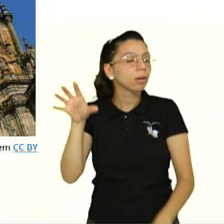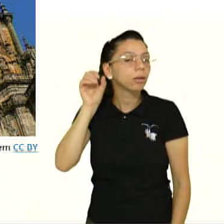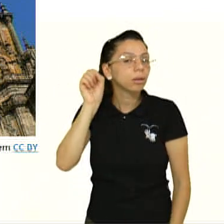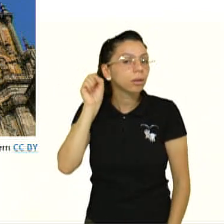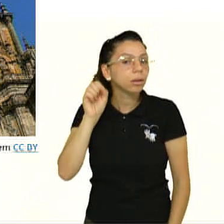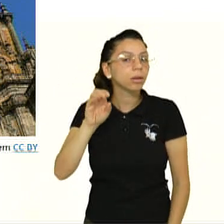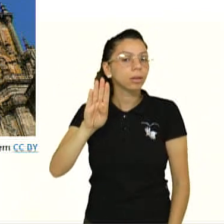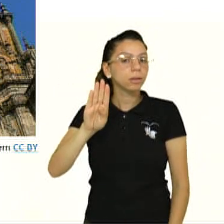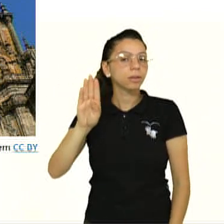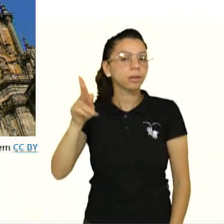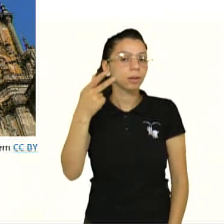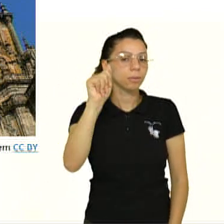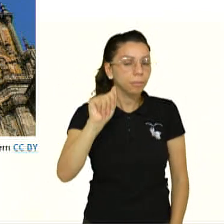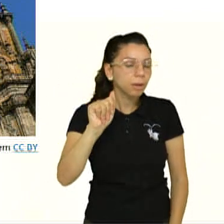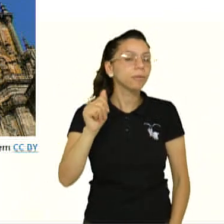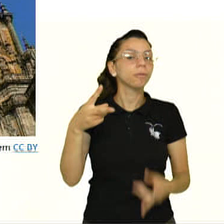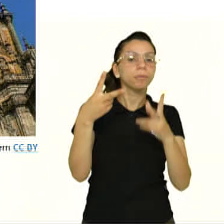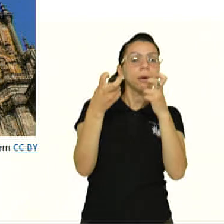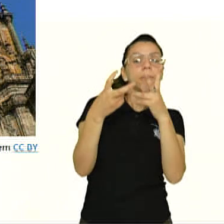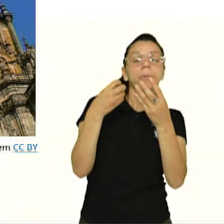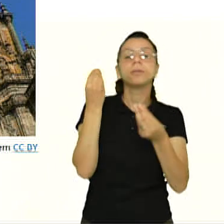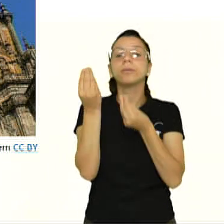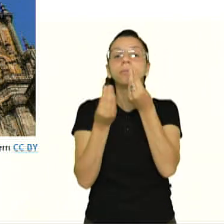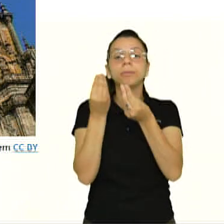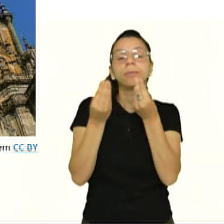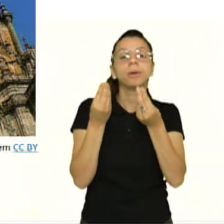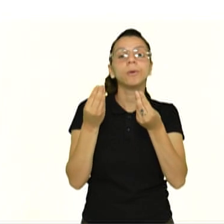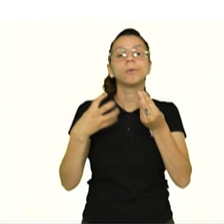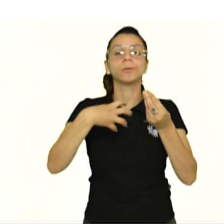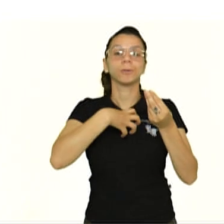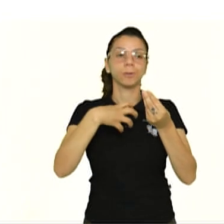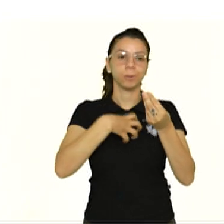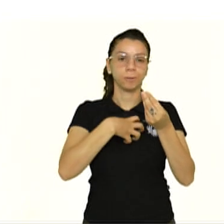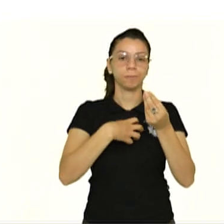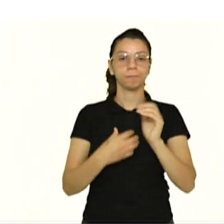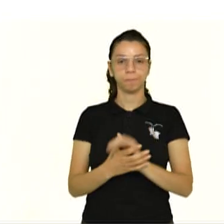vocês vão perceber o que é toda essa ornamentação.